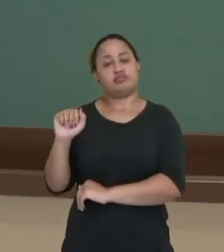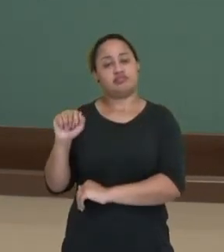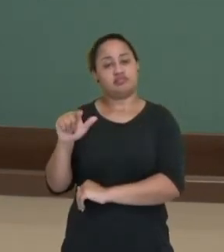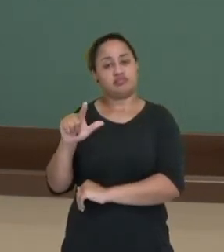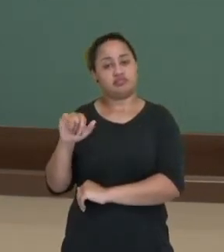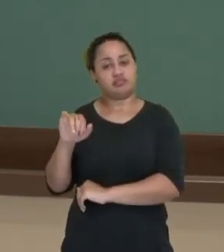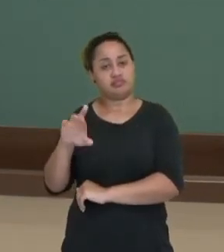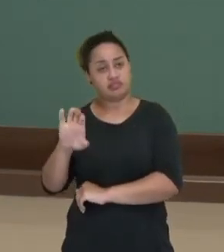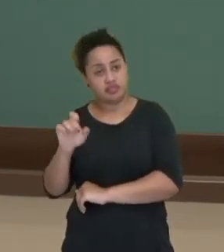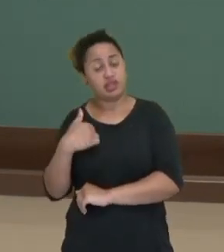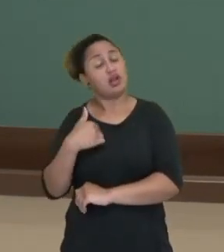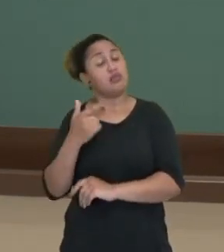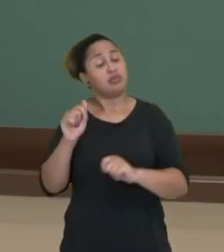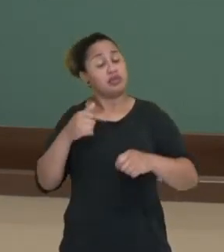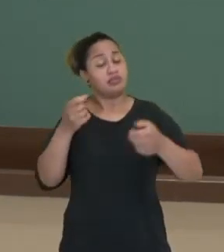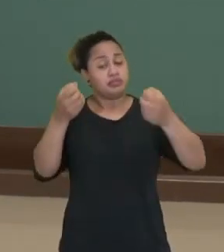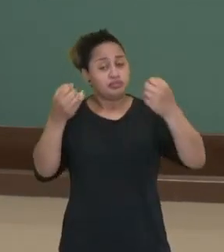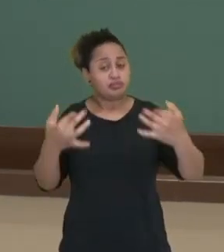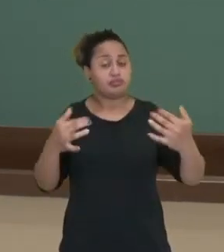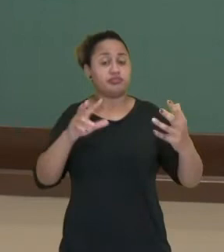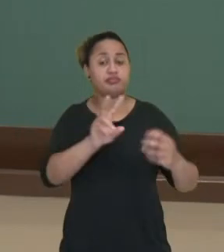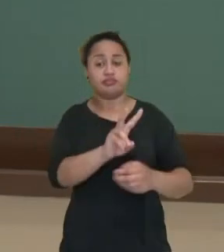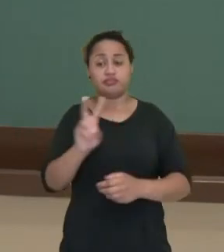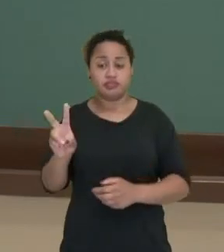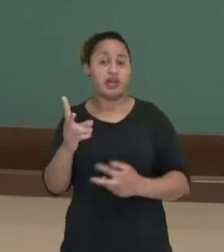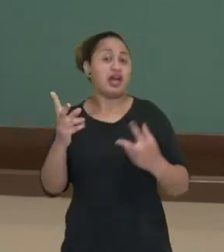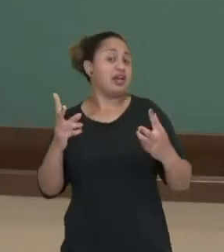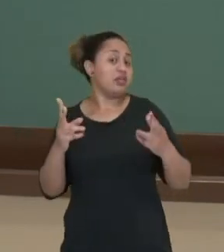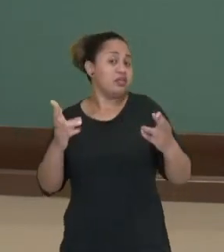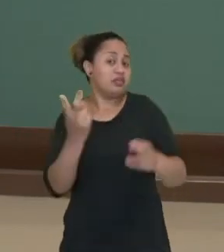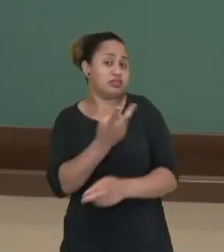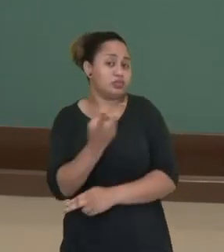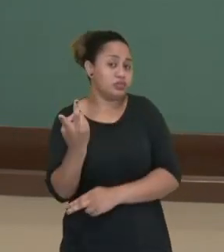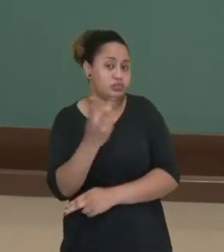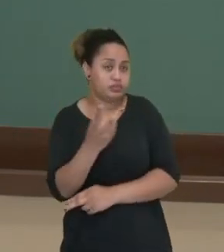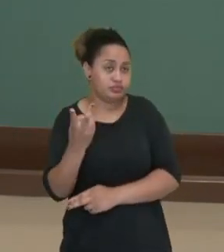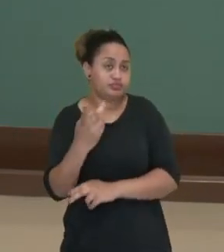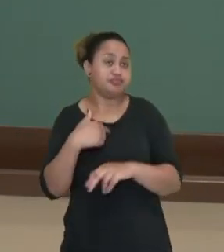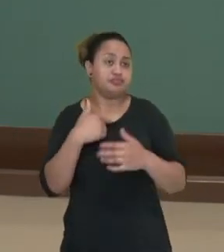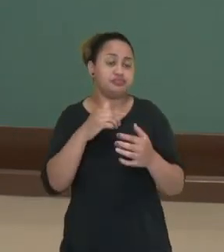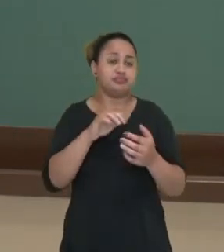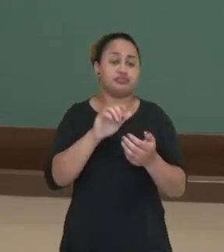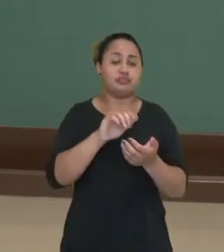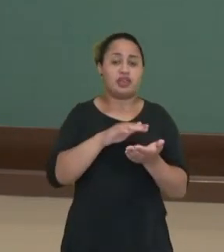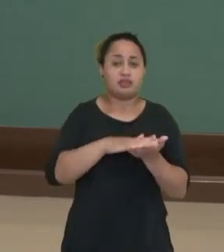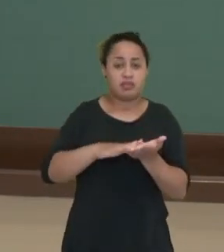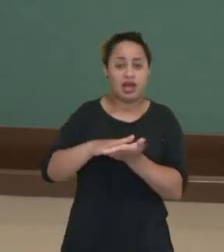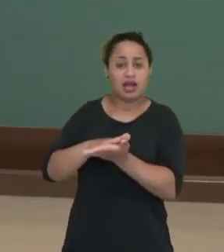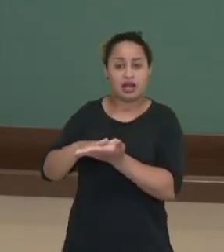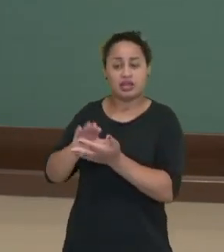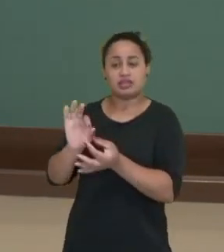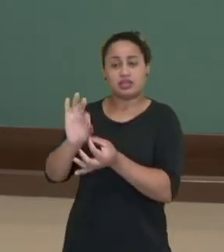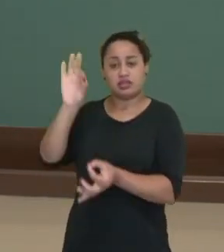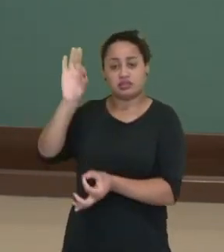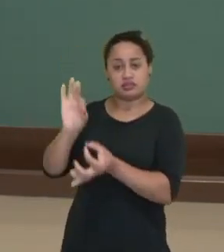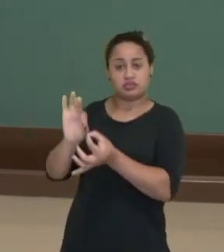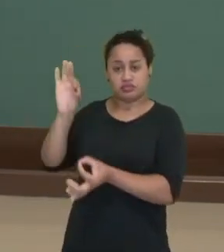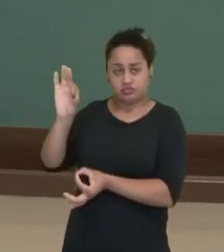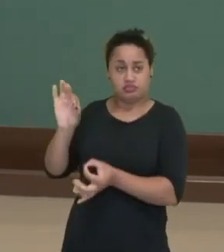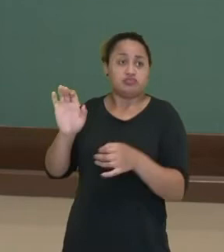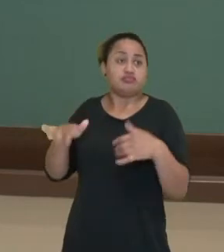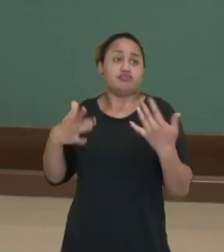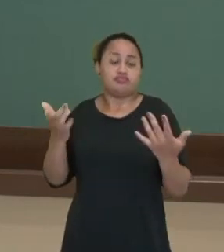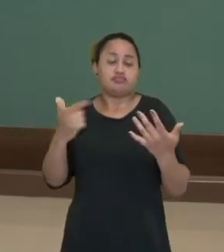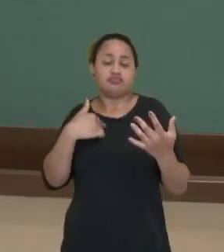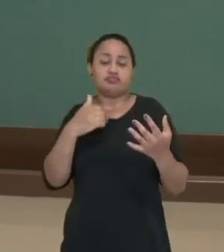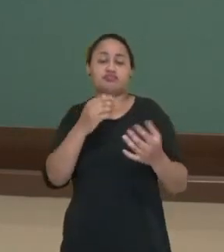volume deste é igual a este. Esse volume é fácil, né? Área da base vezes altura. Então, portanto, nós podemos dizer